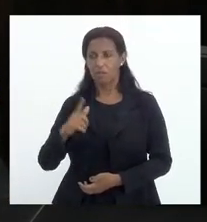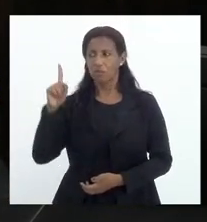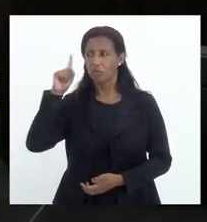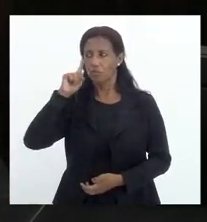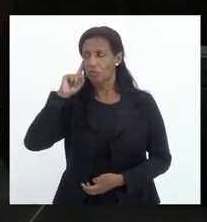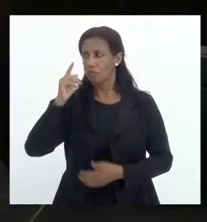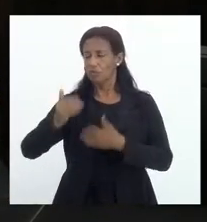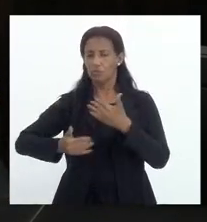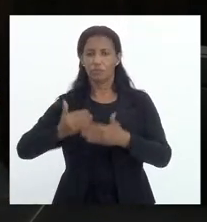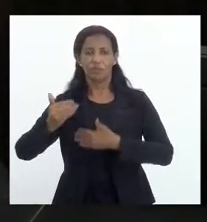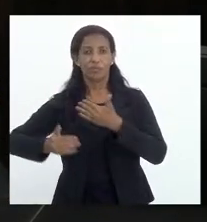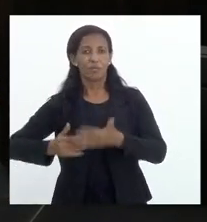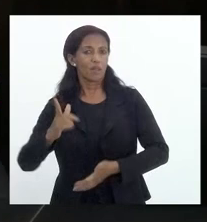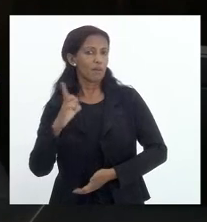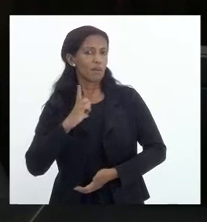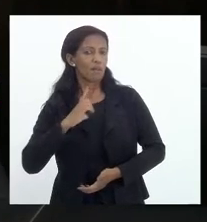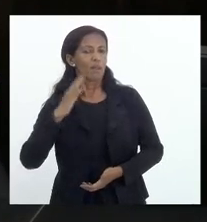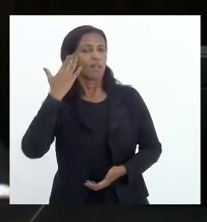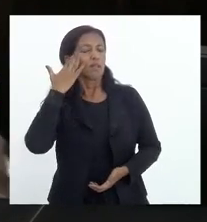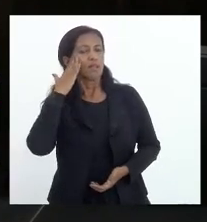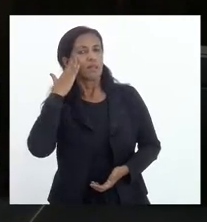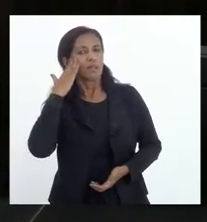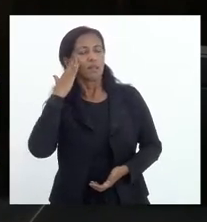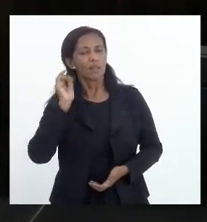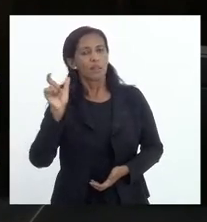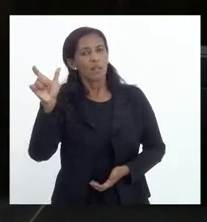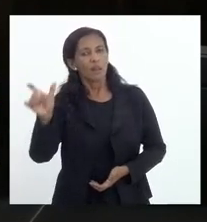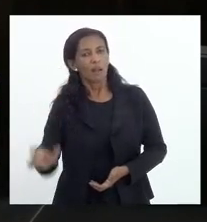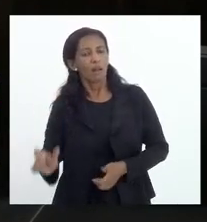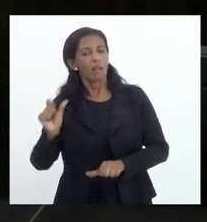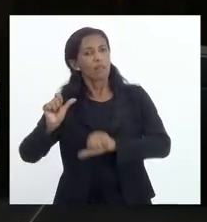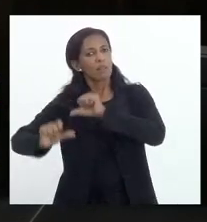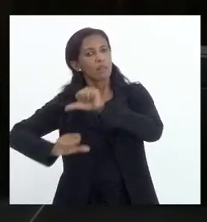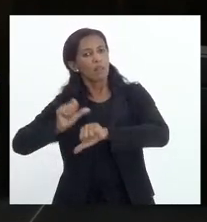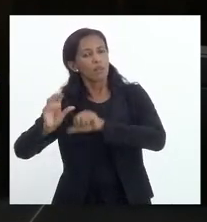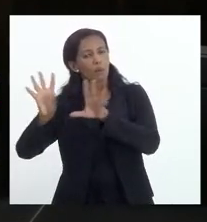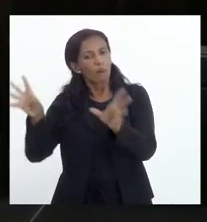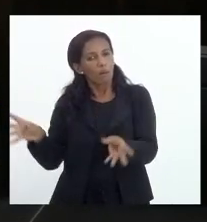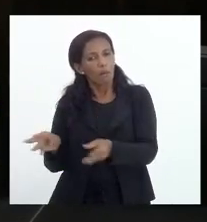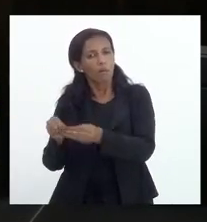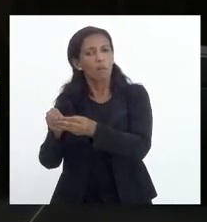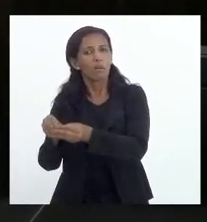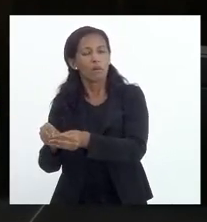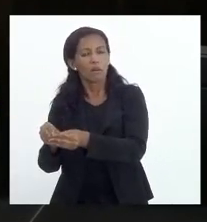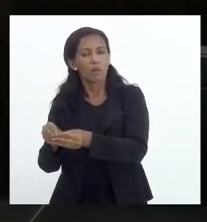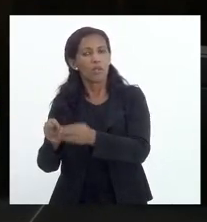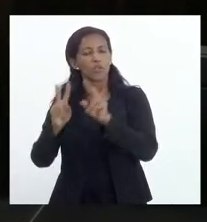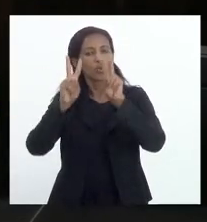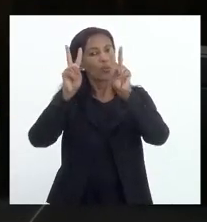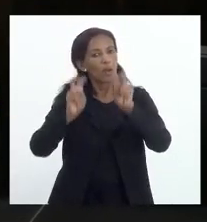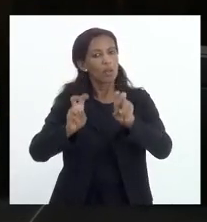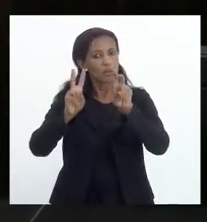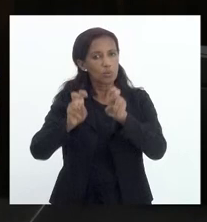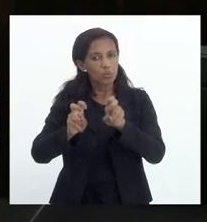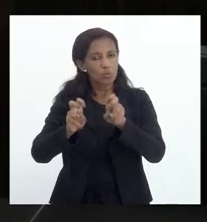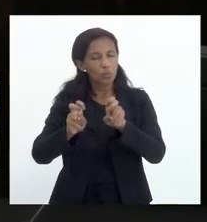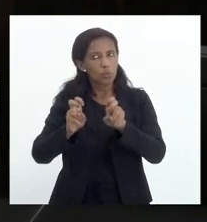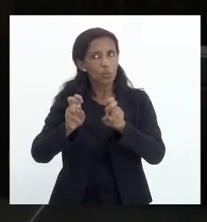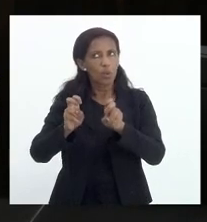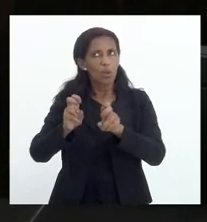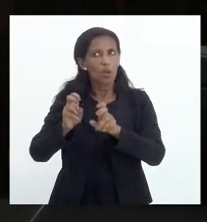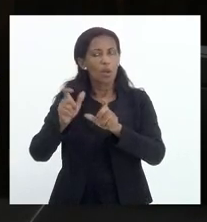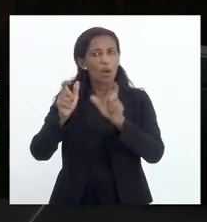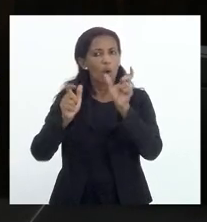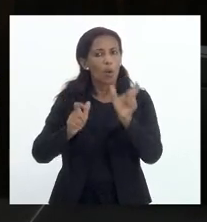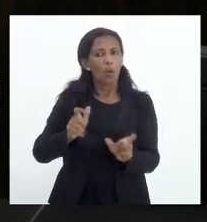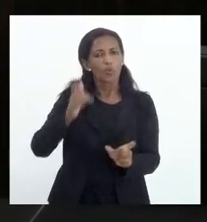dia, para tentar entender, transformar aquela complexidade de um assunto em algo que a pessoa consiga